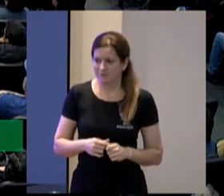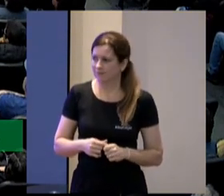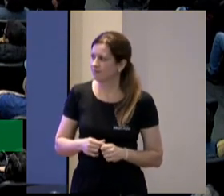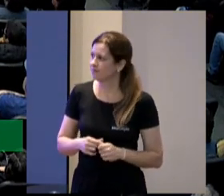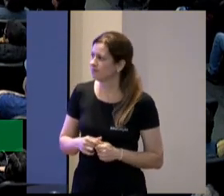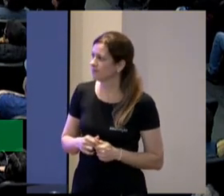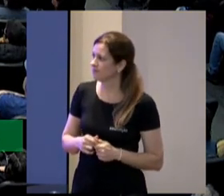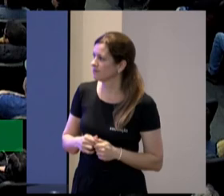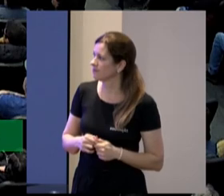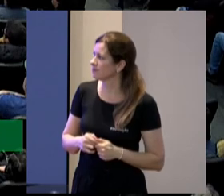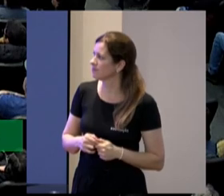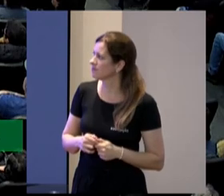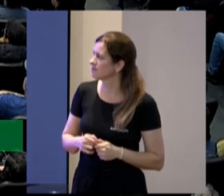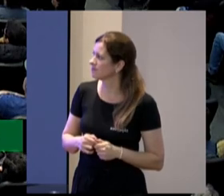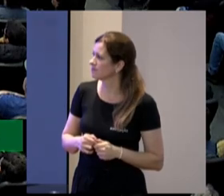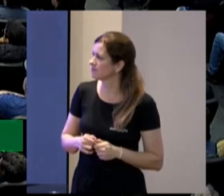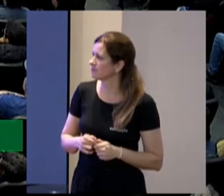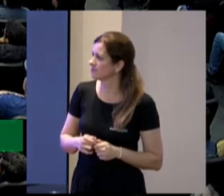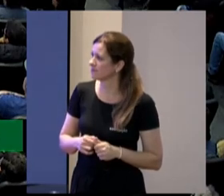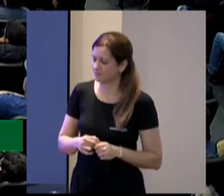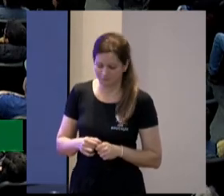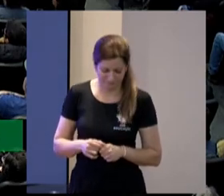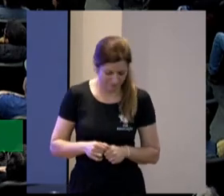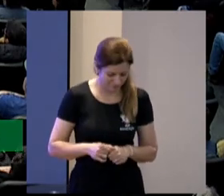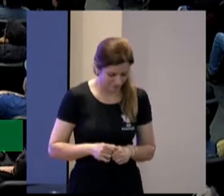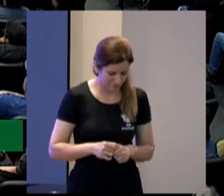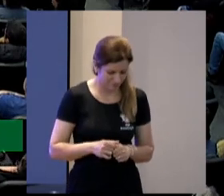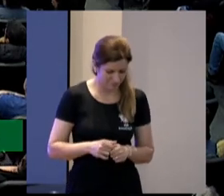Ah, tá. Agora tá. Valeu.